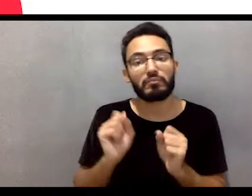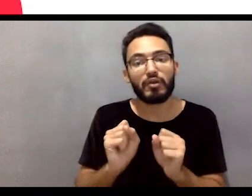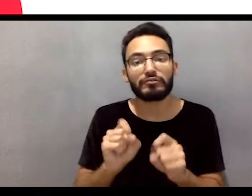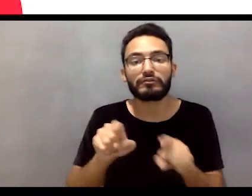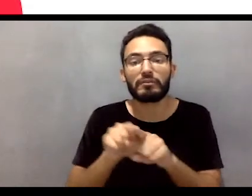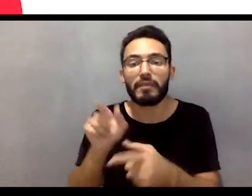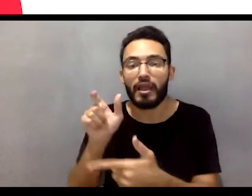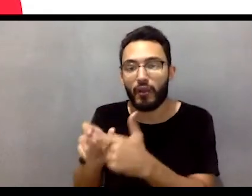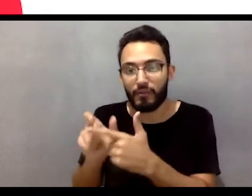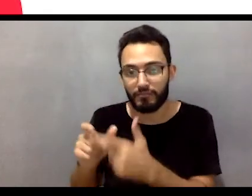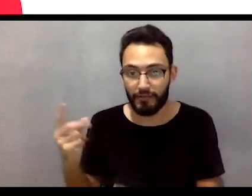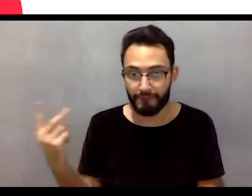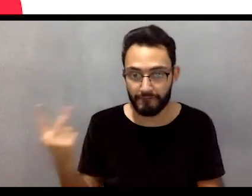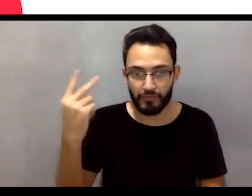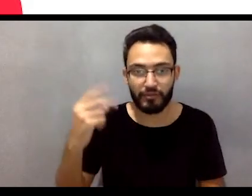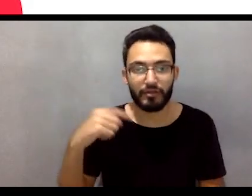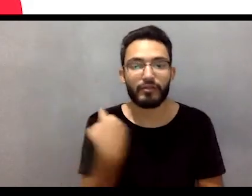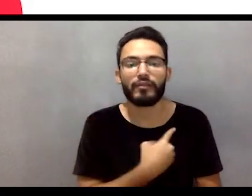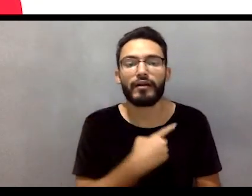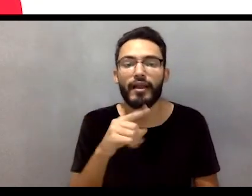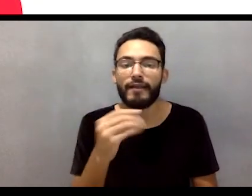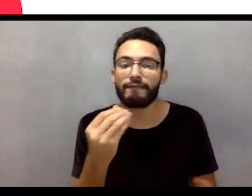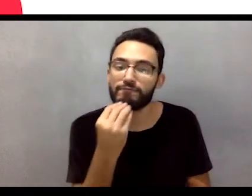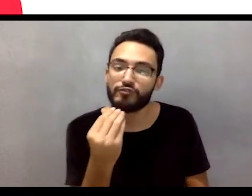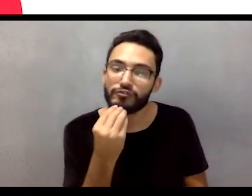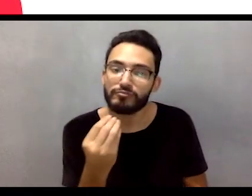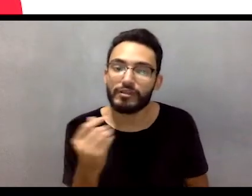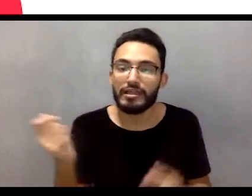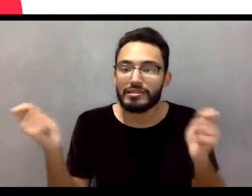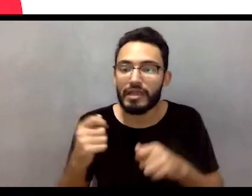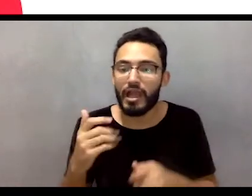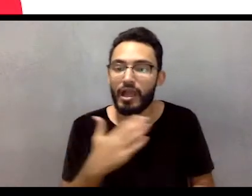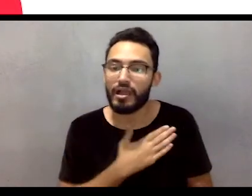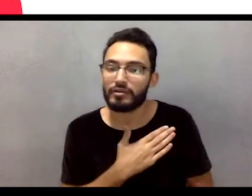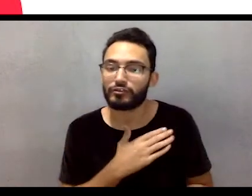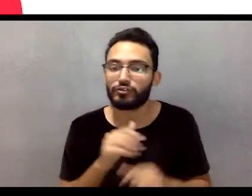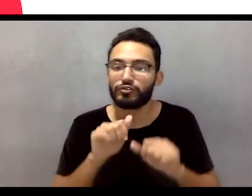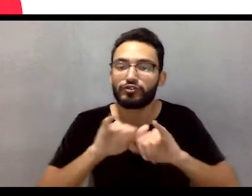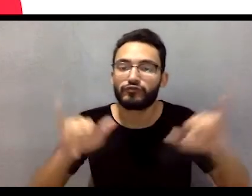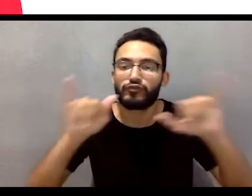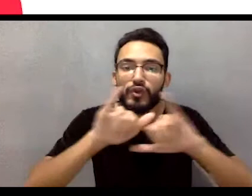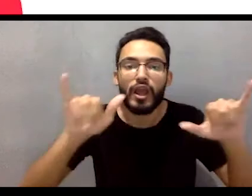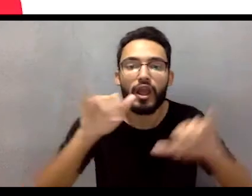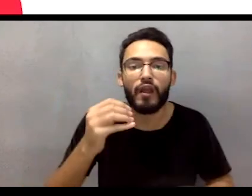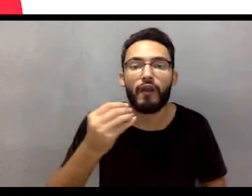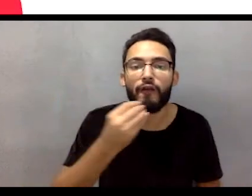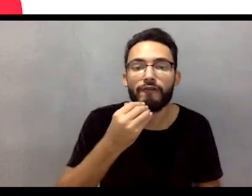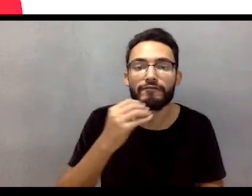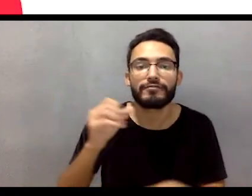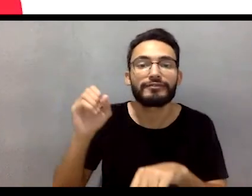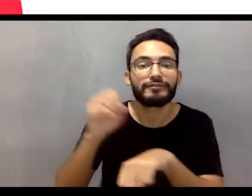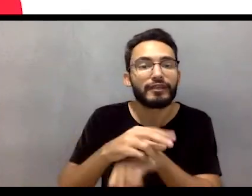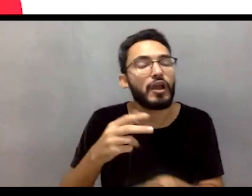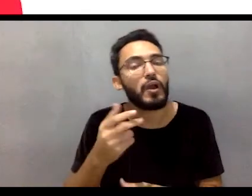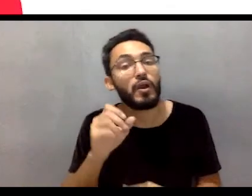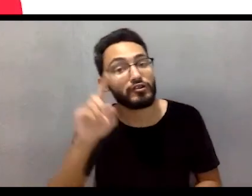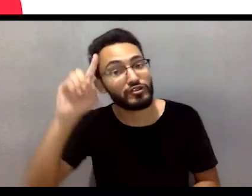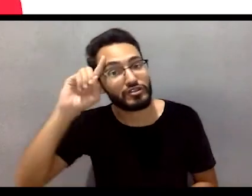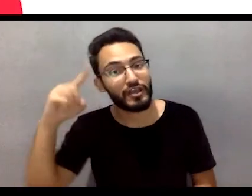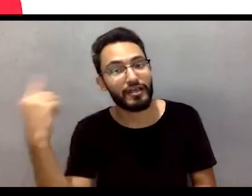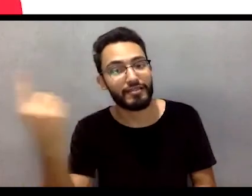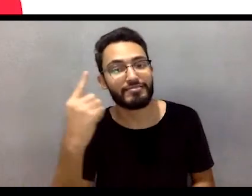nosso componente de valor será a possibilidade de eu divulgar uma oferta para o Dia dos Namorados.